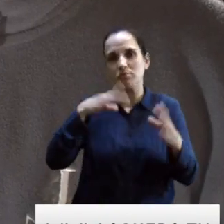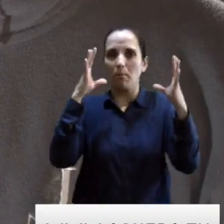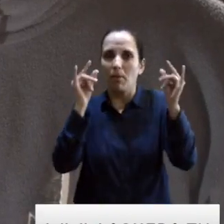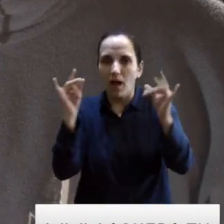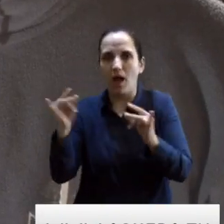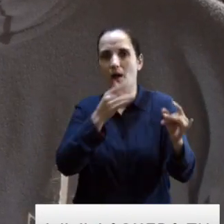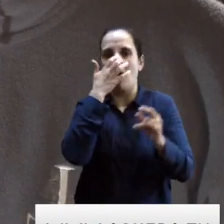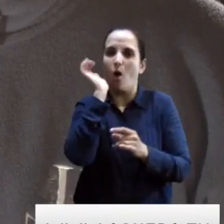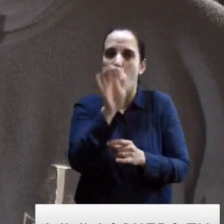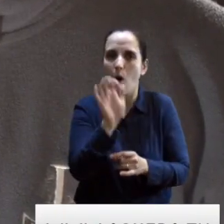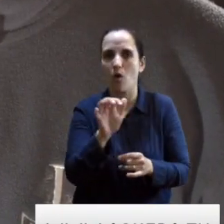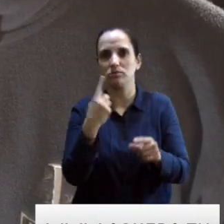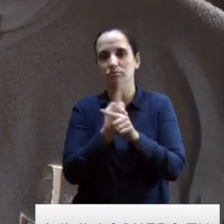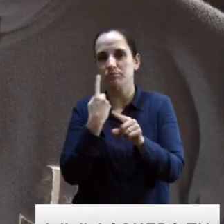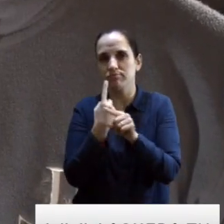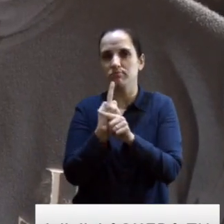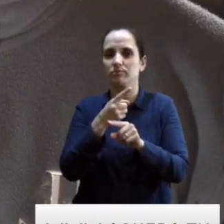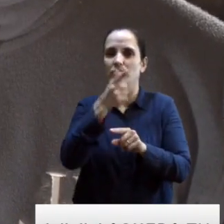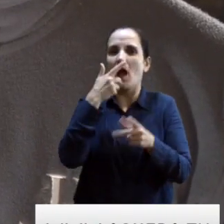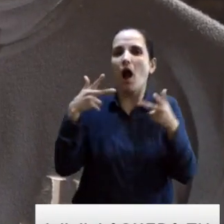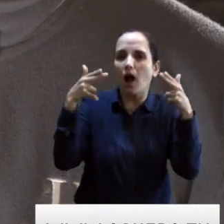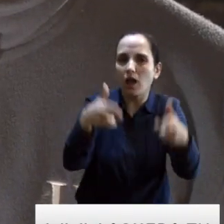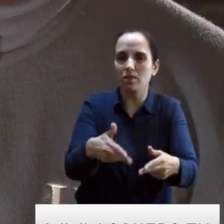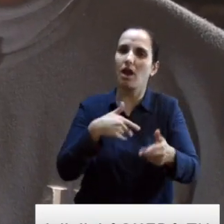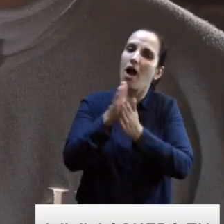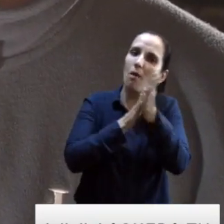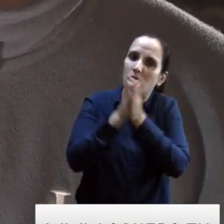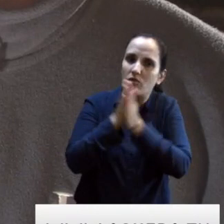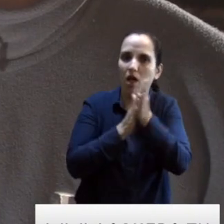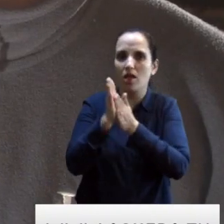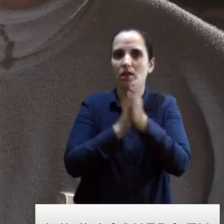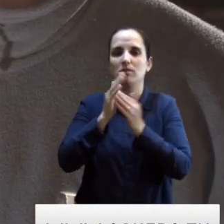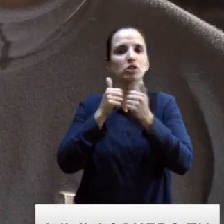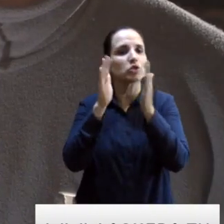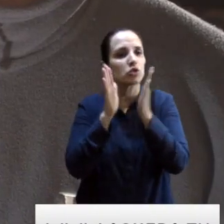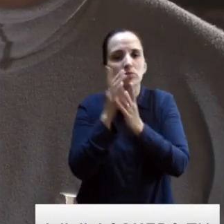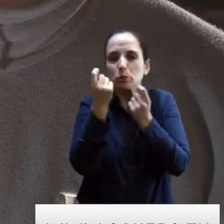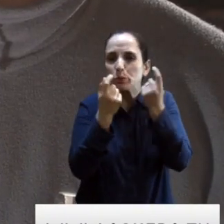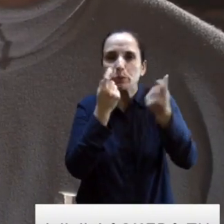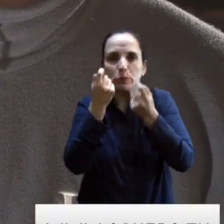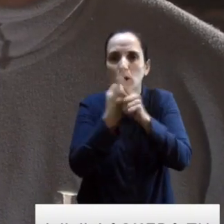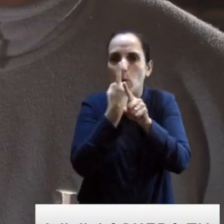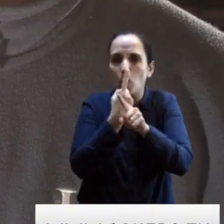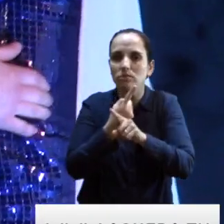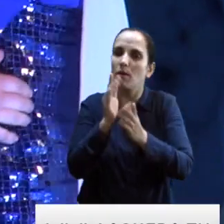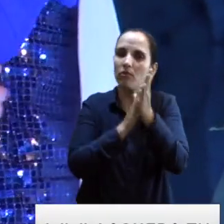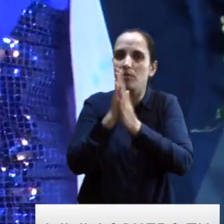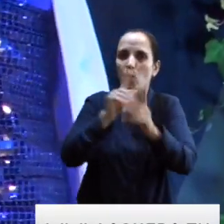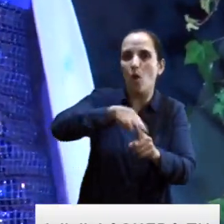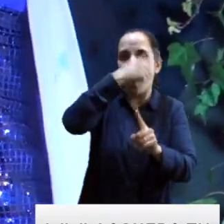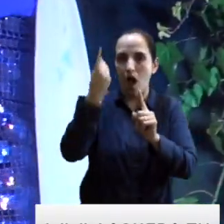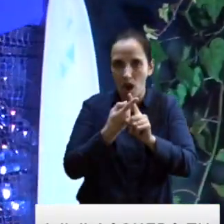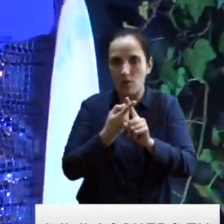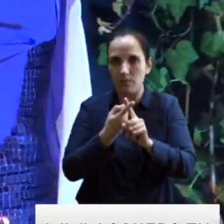brincamos com a sátira e com a crítica, que aproveitamos todos os pequenos pormenores ao longo do